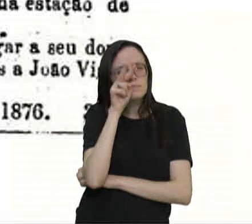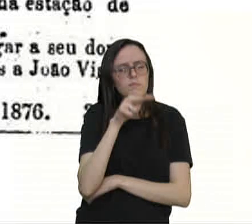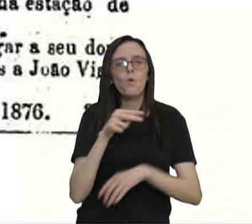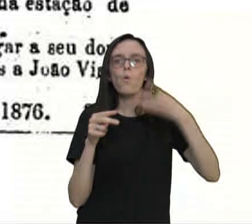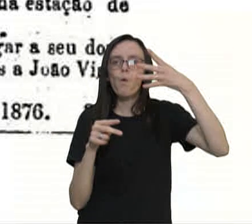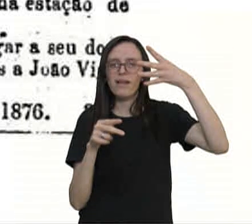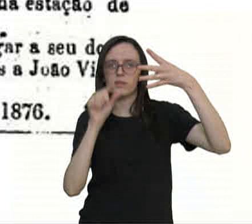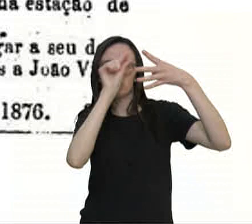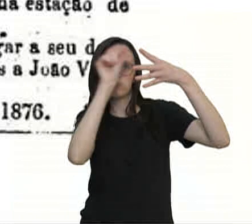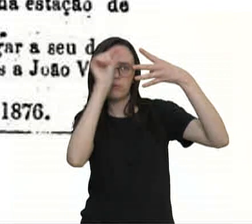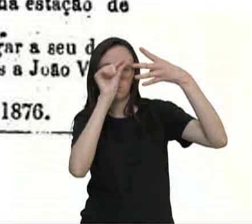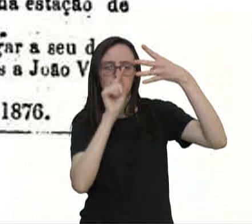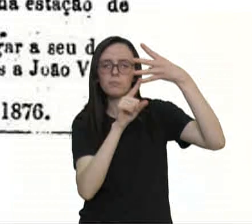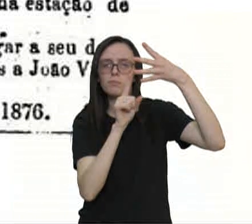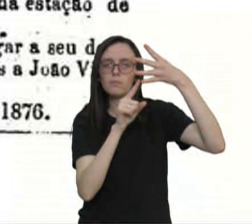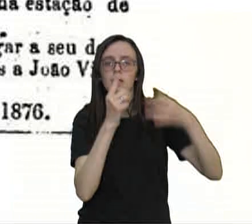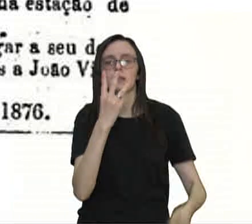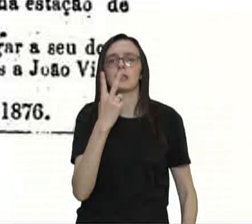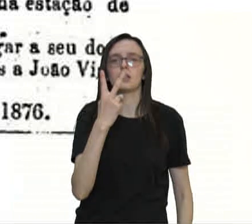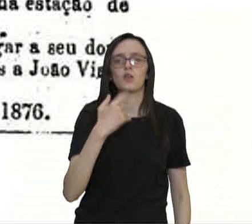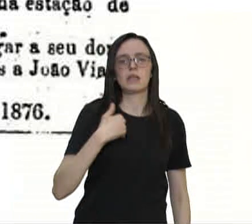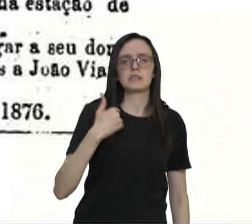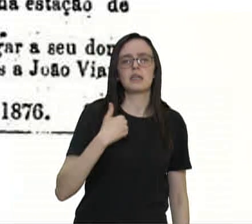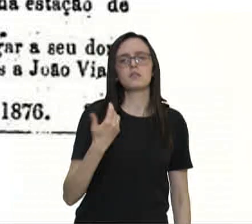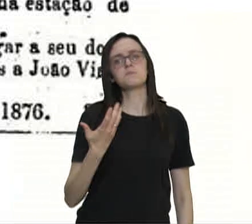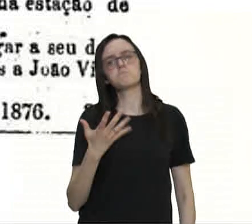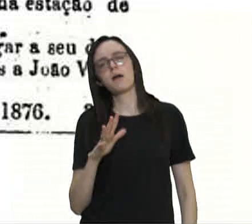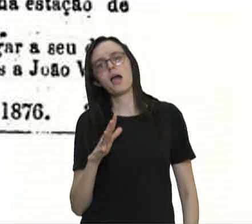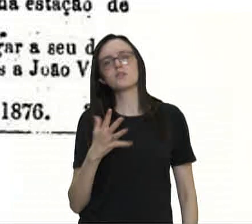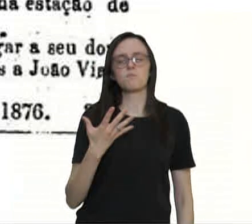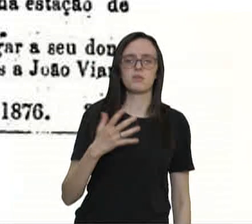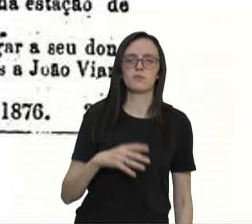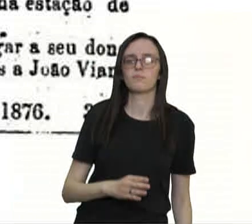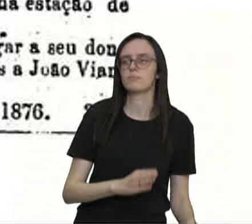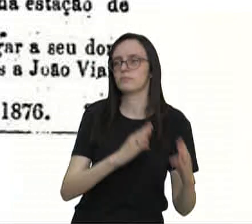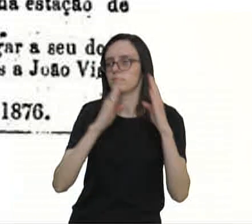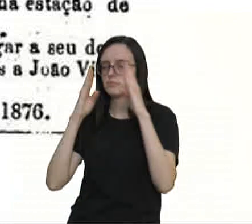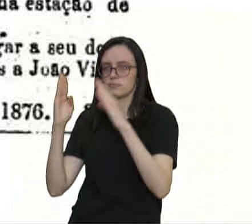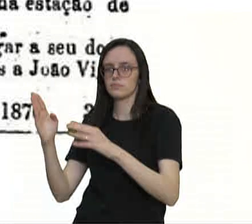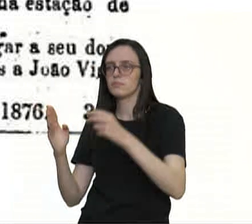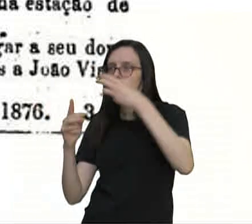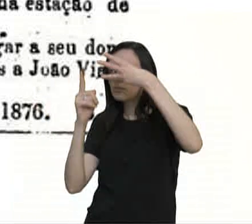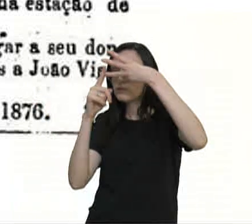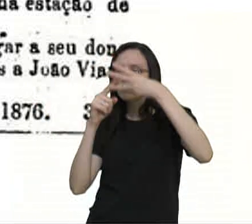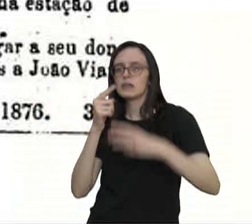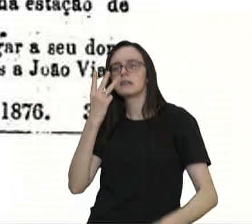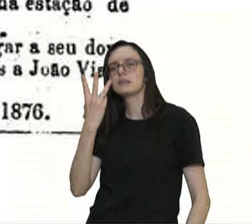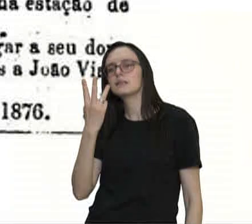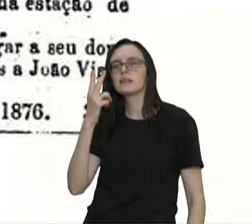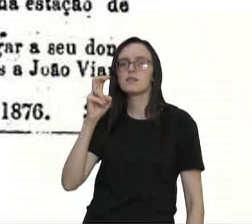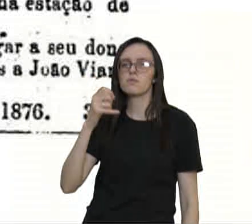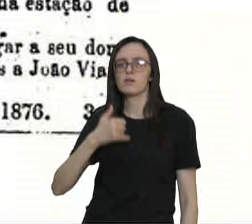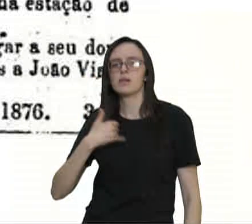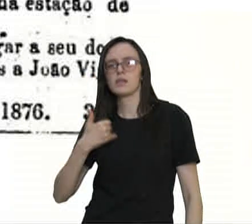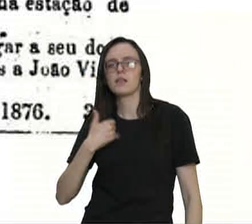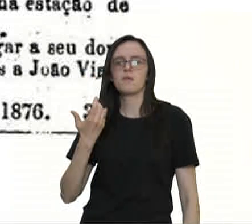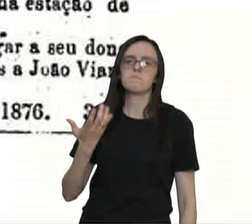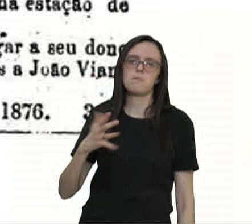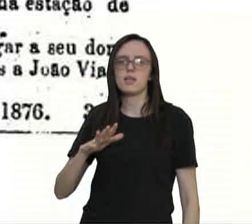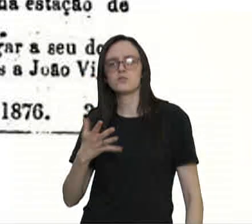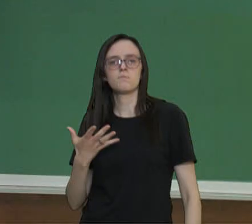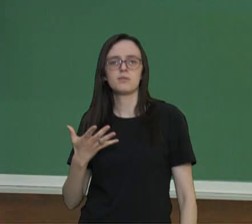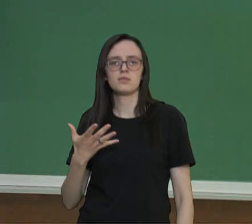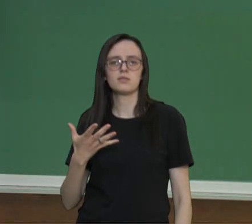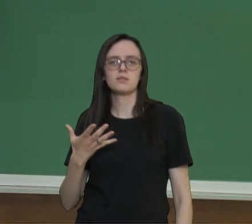linha, 32 anos mais ou menos. No segundo, aqui na terceira linha, 35 anos mais ou